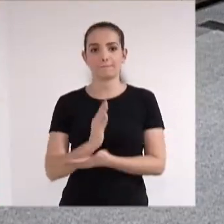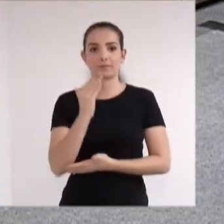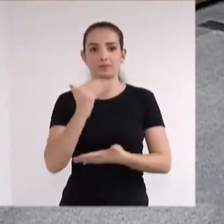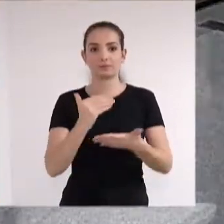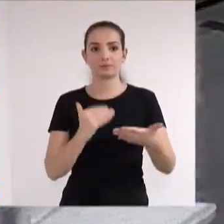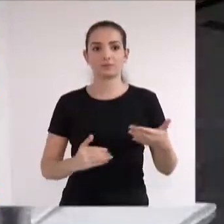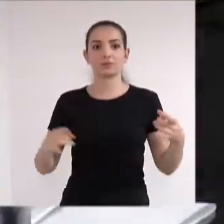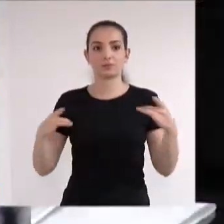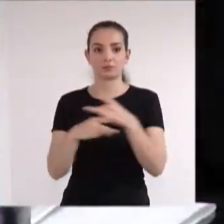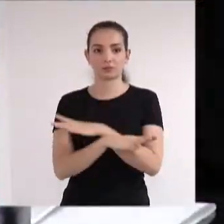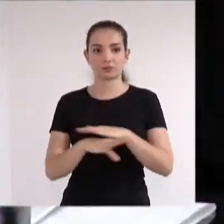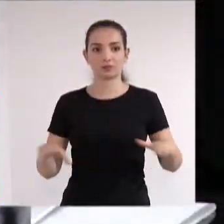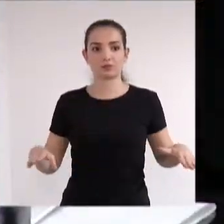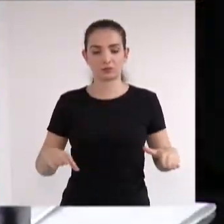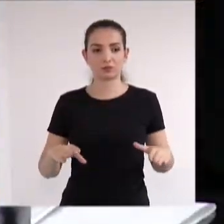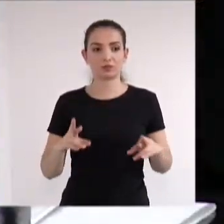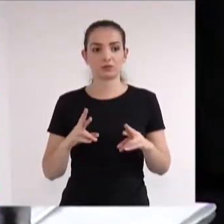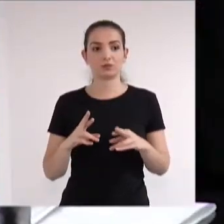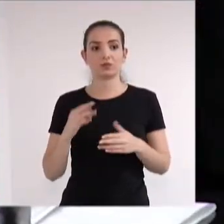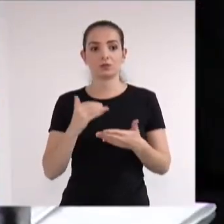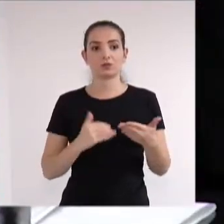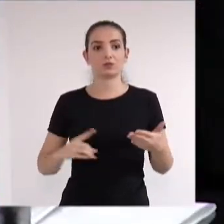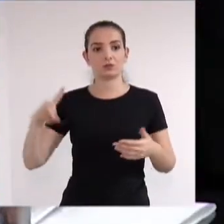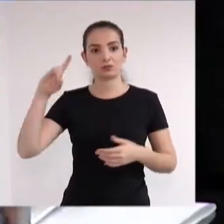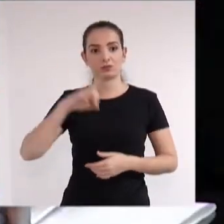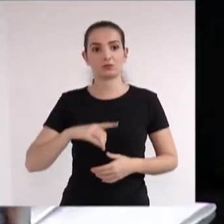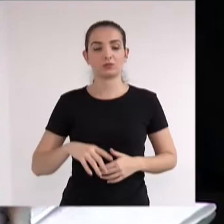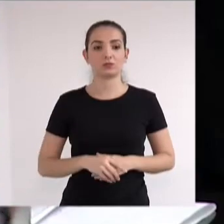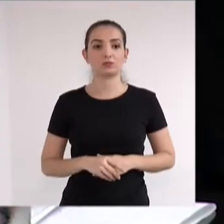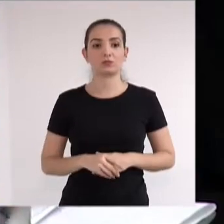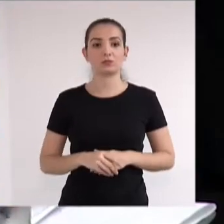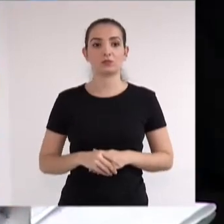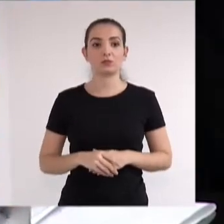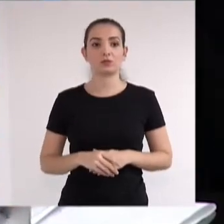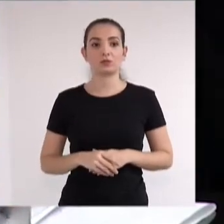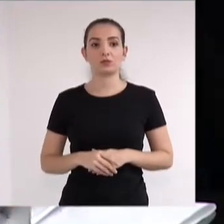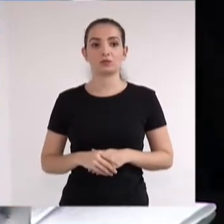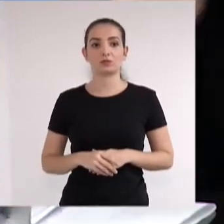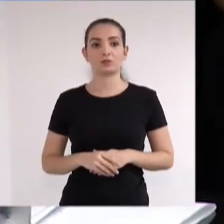expediente. Encerrada a ordem do dia. Passamos.